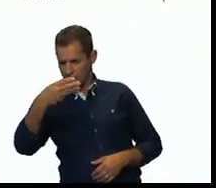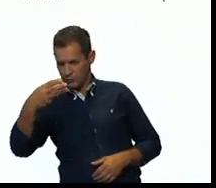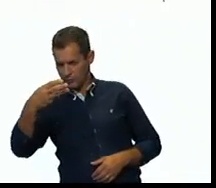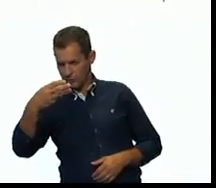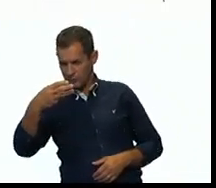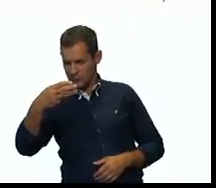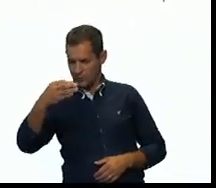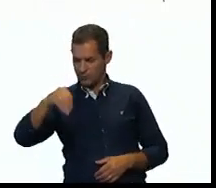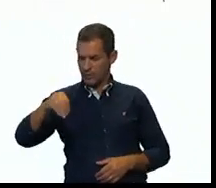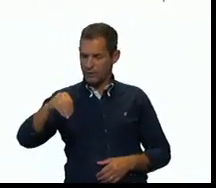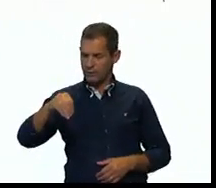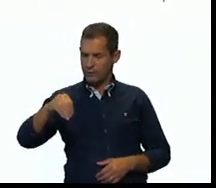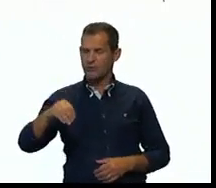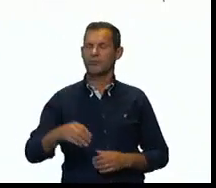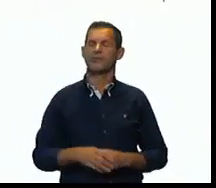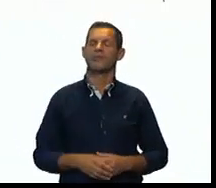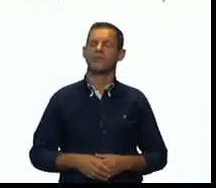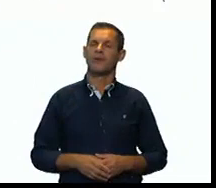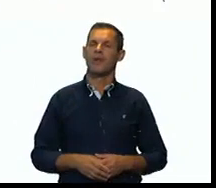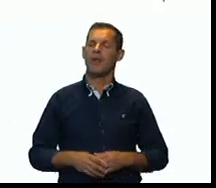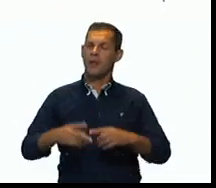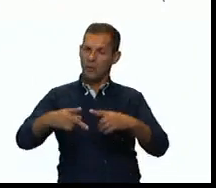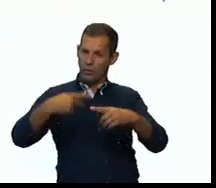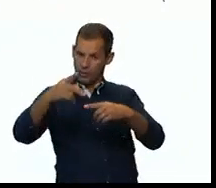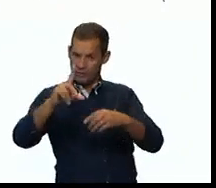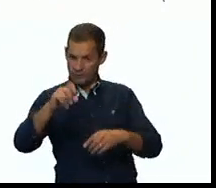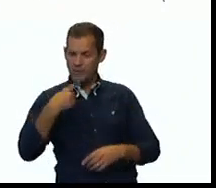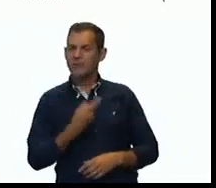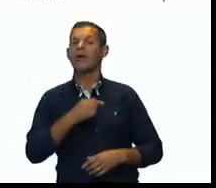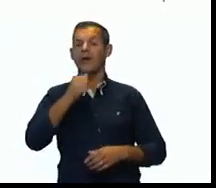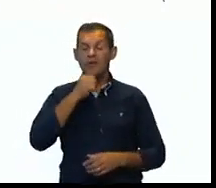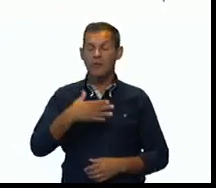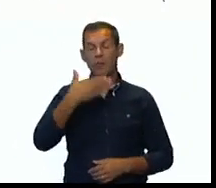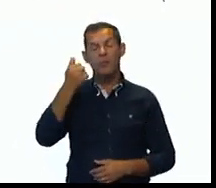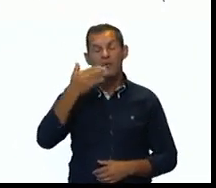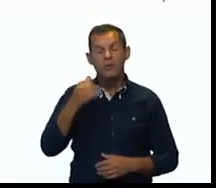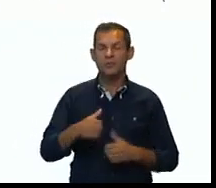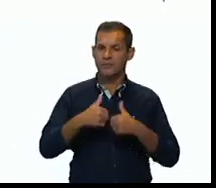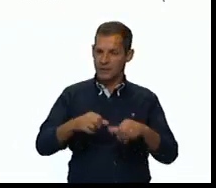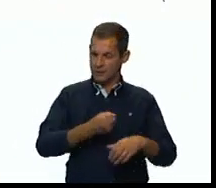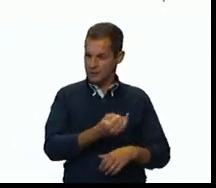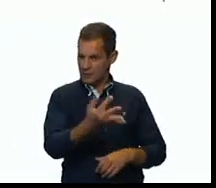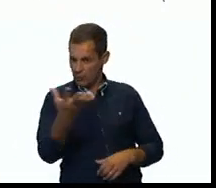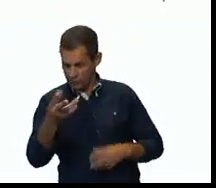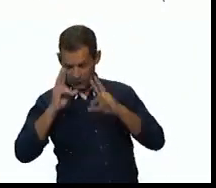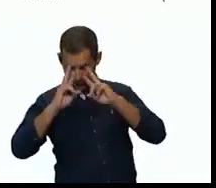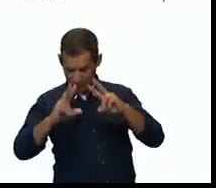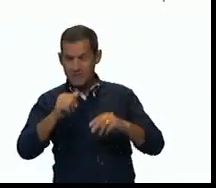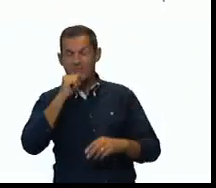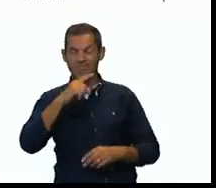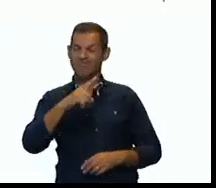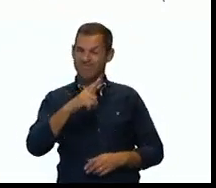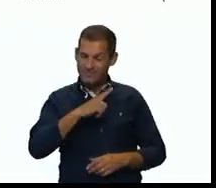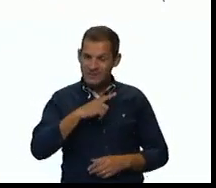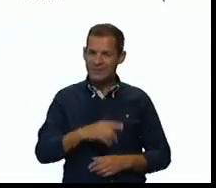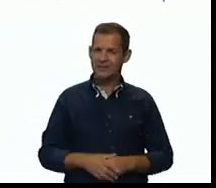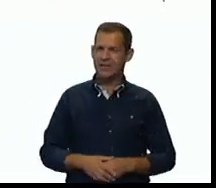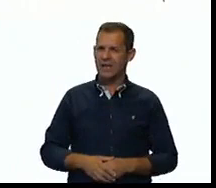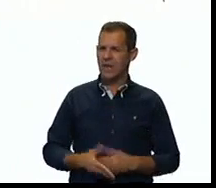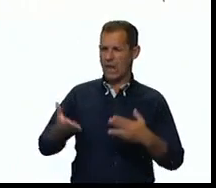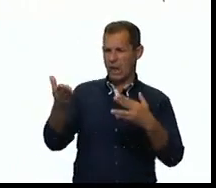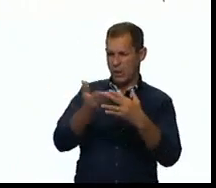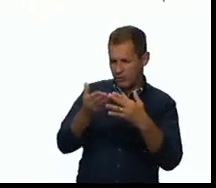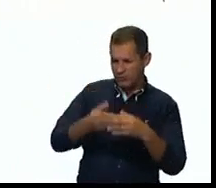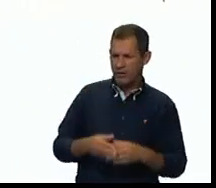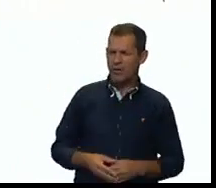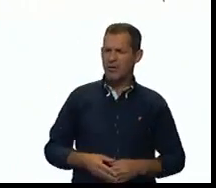4,83 metros quadrados. Ah, será que a gente ainda pode melhorar essa quantidade? Observe que ainda tem alguns espaços